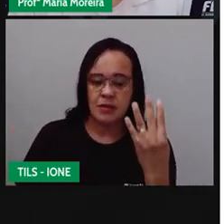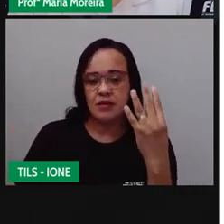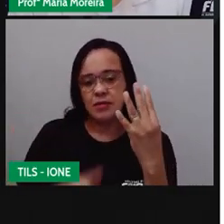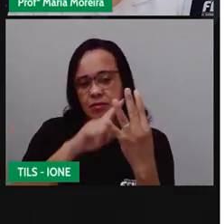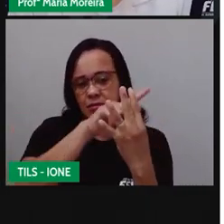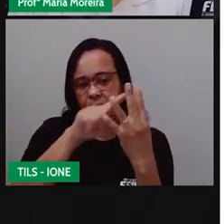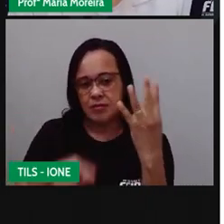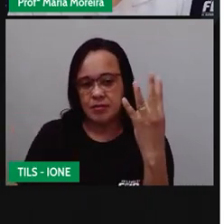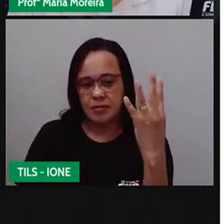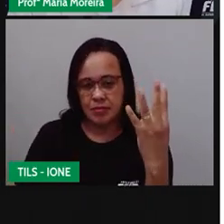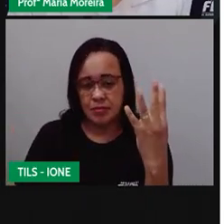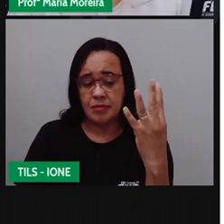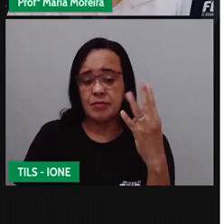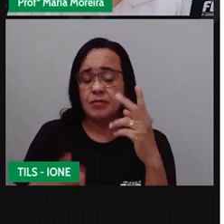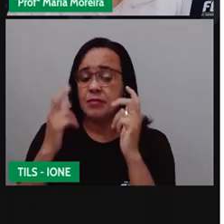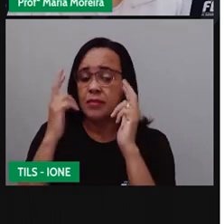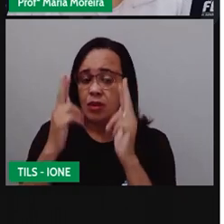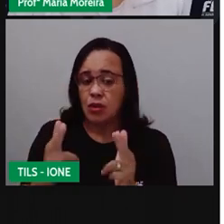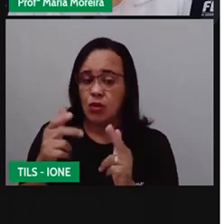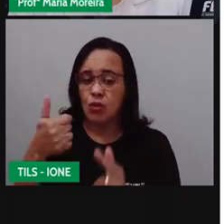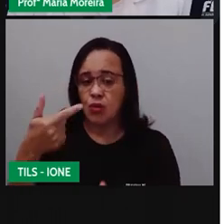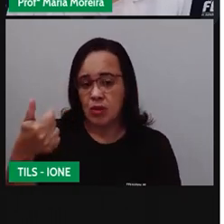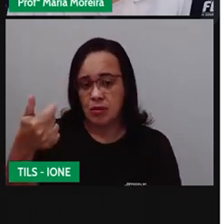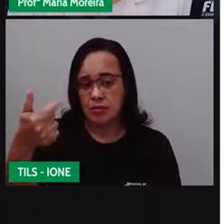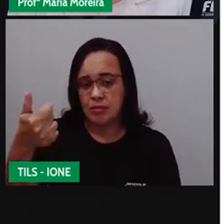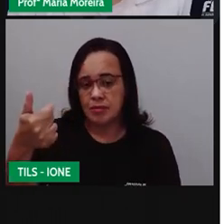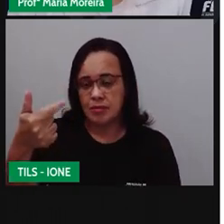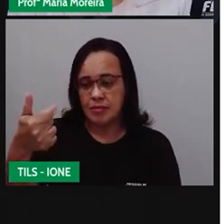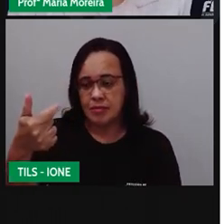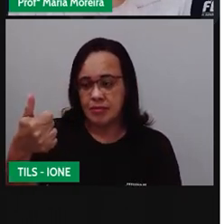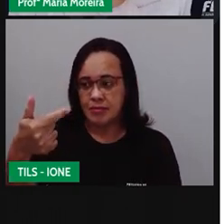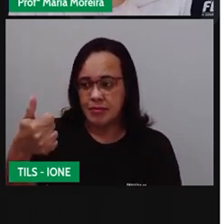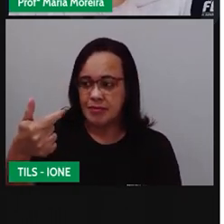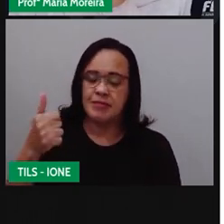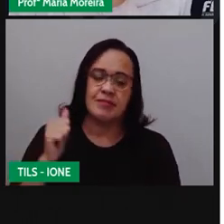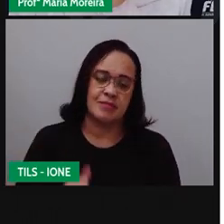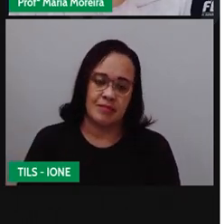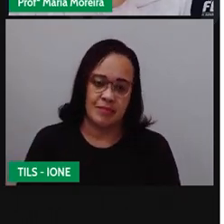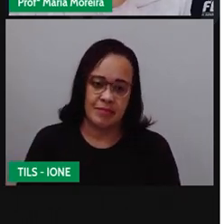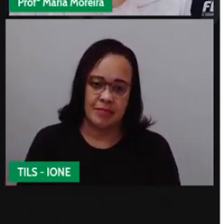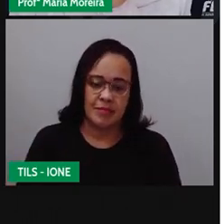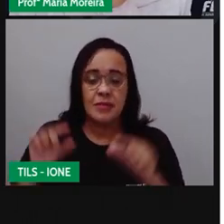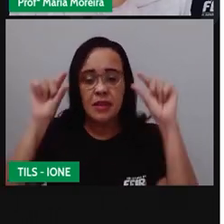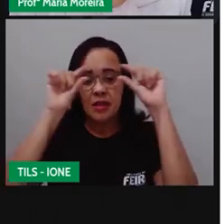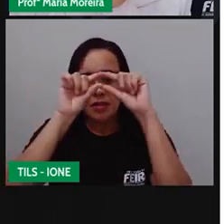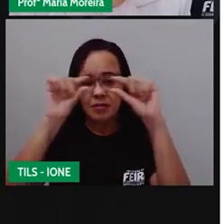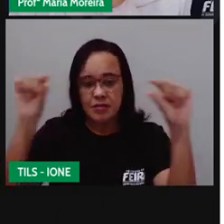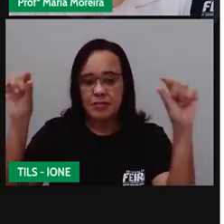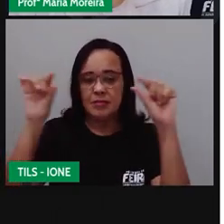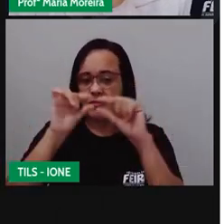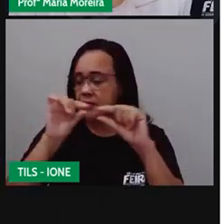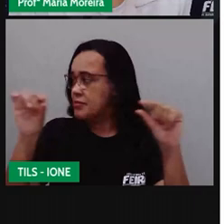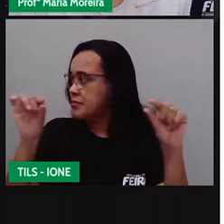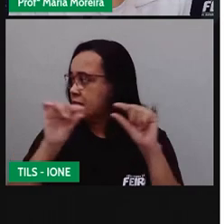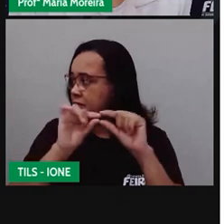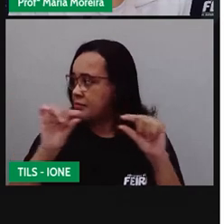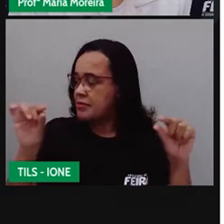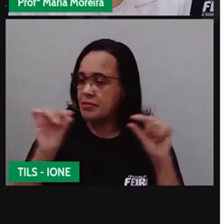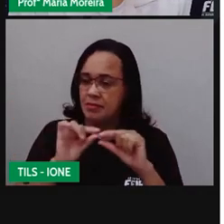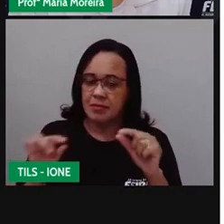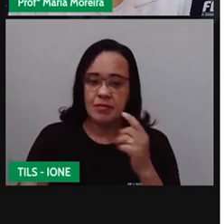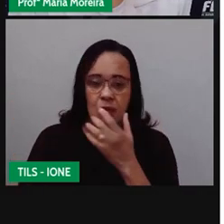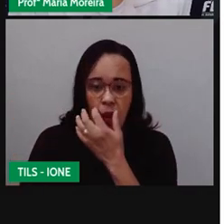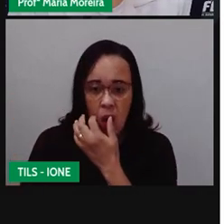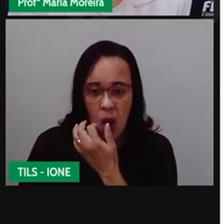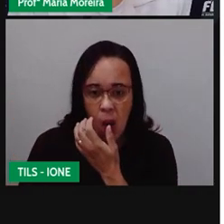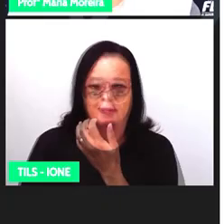quanto? 12. E, né, vamos agora pelas linhas. Oh, gente, tá errado aqui, tá? Deixa eu até